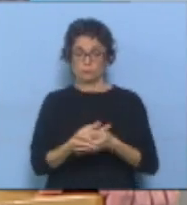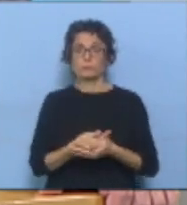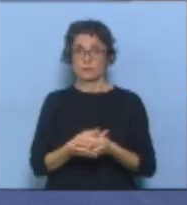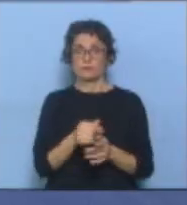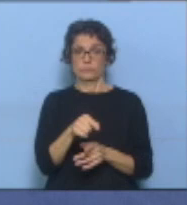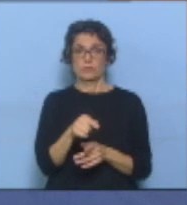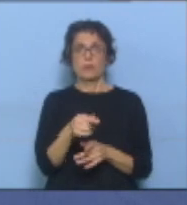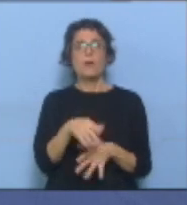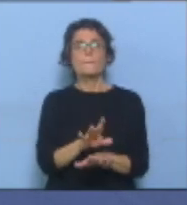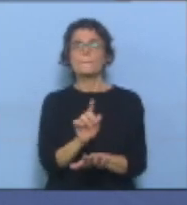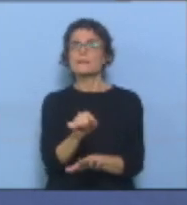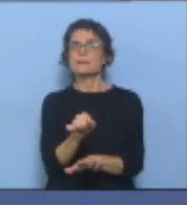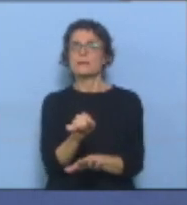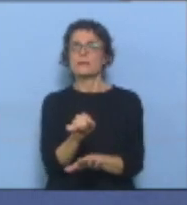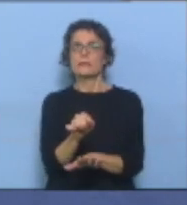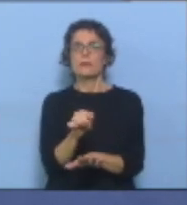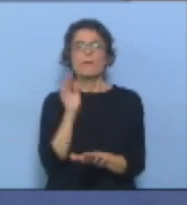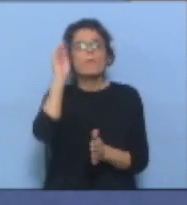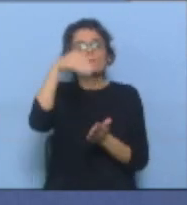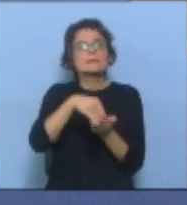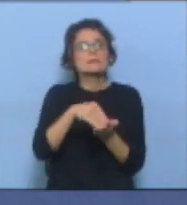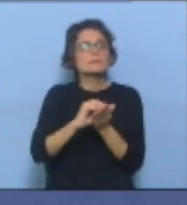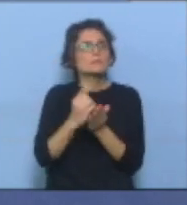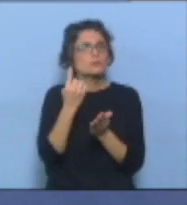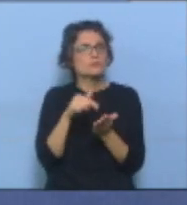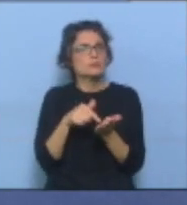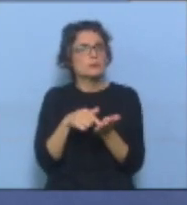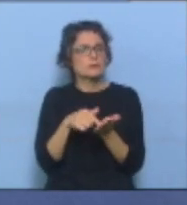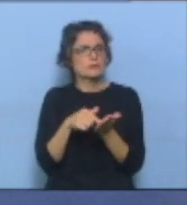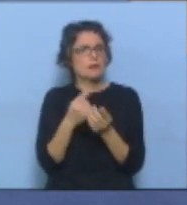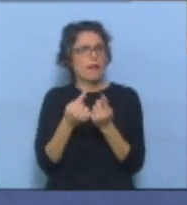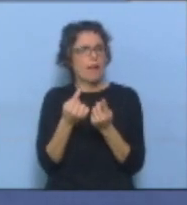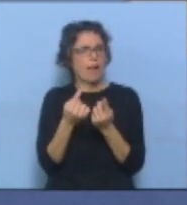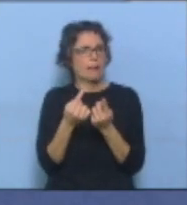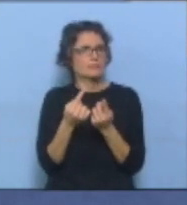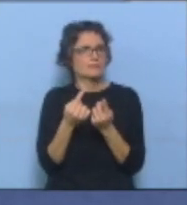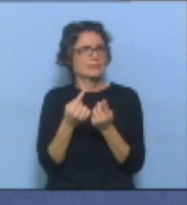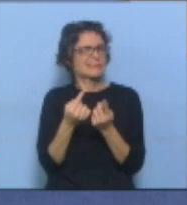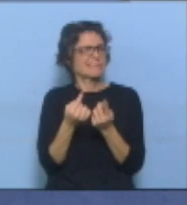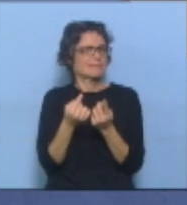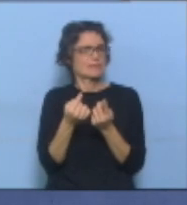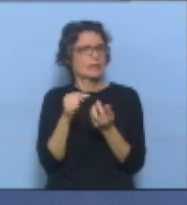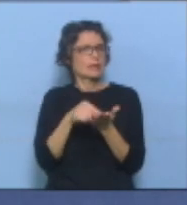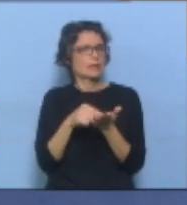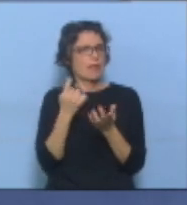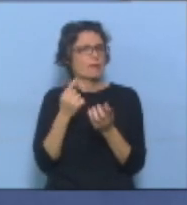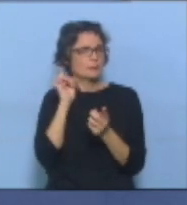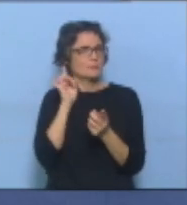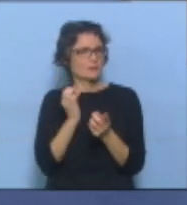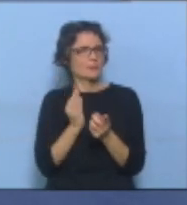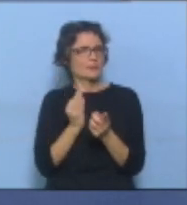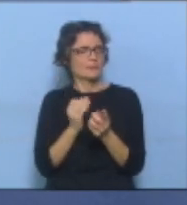um deles. Portanto, é sinal de que há ali qualquer coisa que não se deve ultrapassar, ali mesmo qualquer coisa importante. Bom,